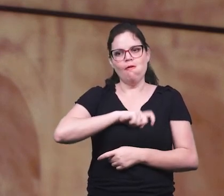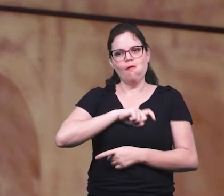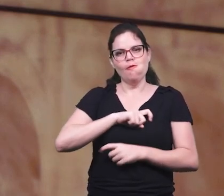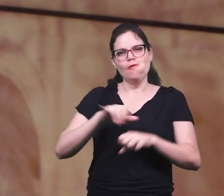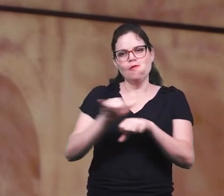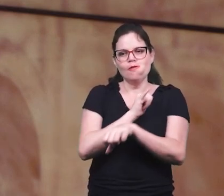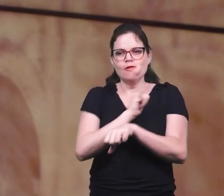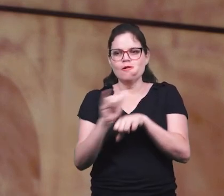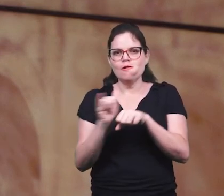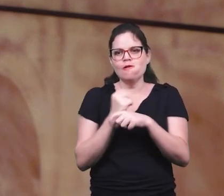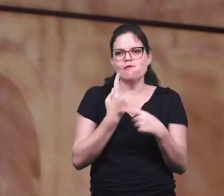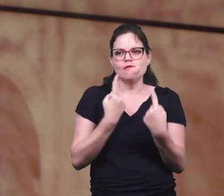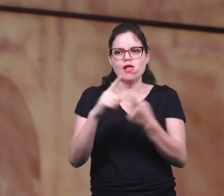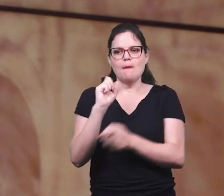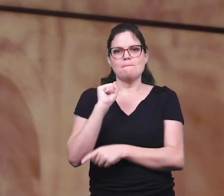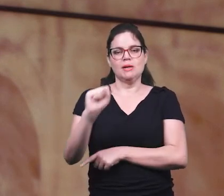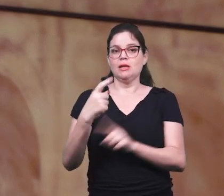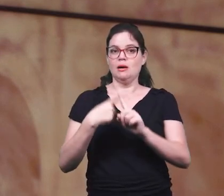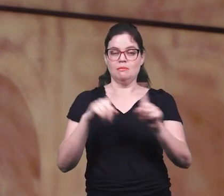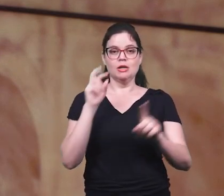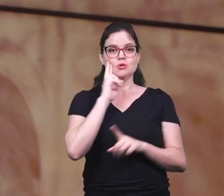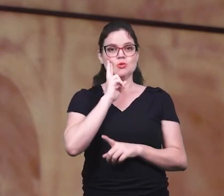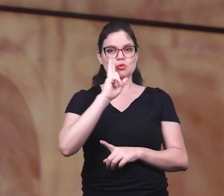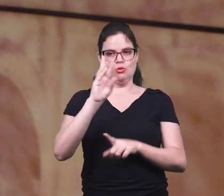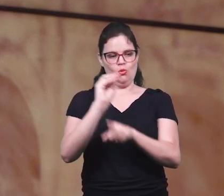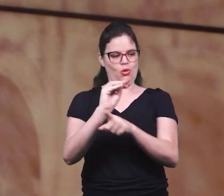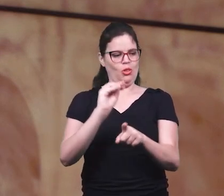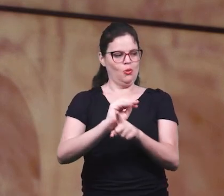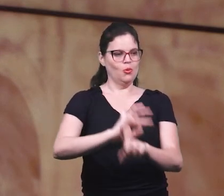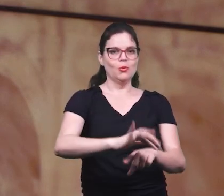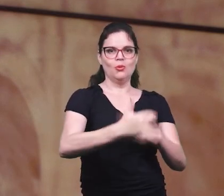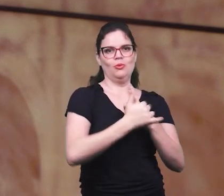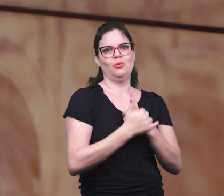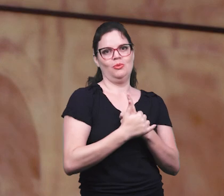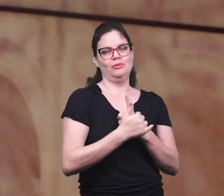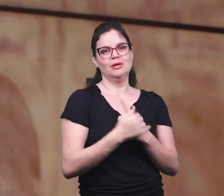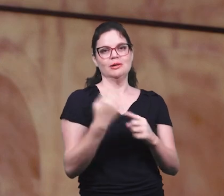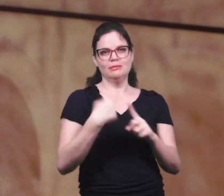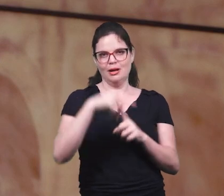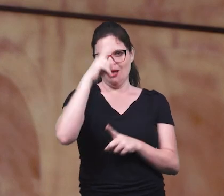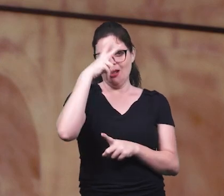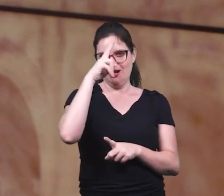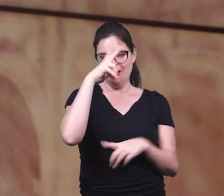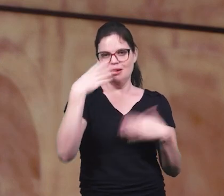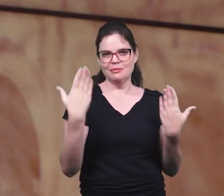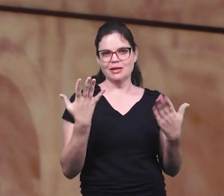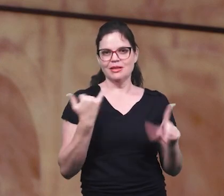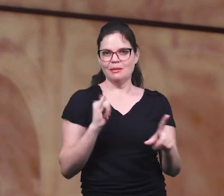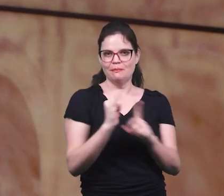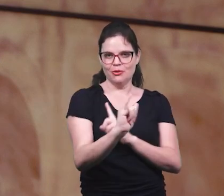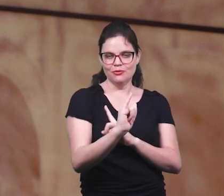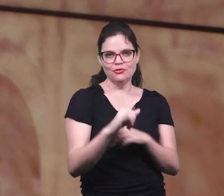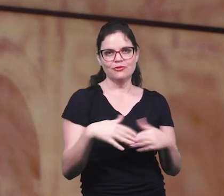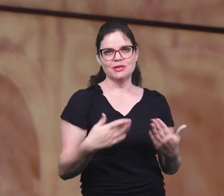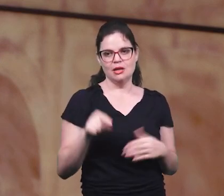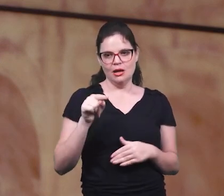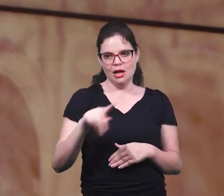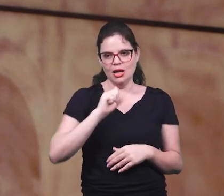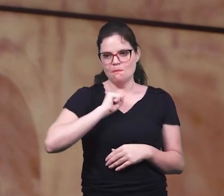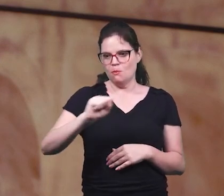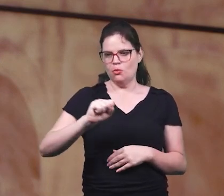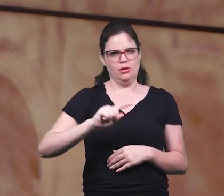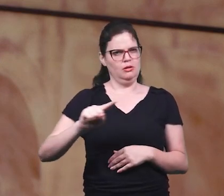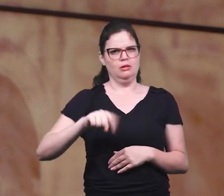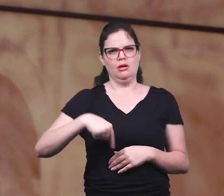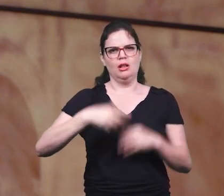para ele, né? Sim. Mas o Senhor preservou, cumprindo talvez a profecia lá de John Hus, né? Que falava sobre o ganso que não seria morto. Ele não foi